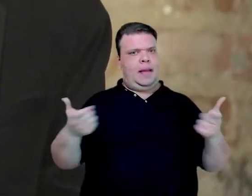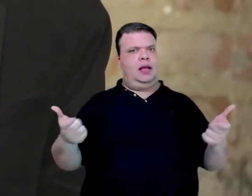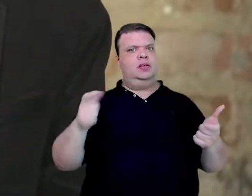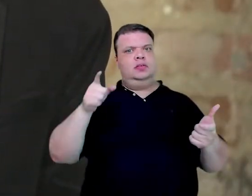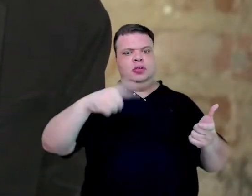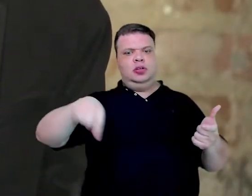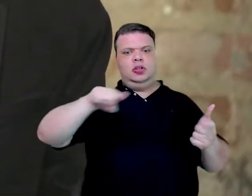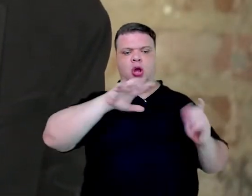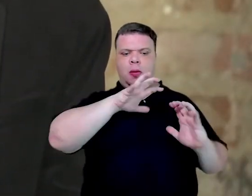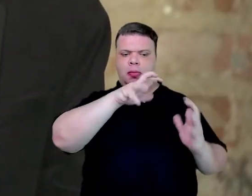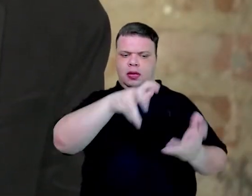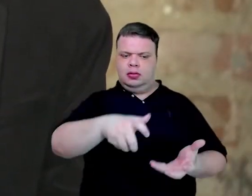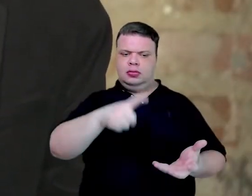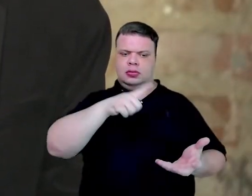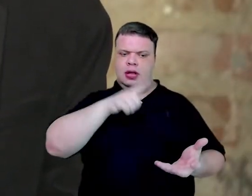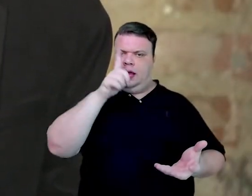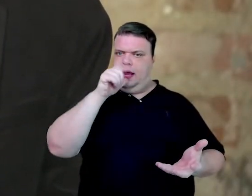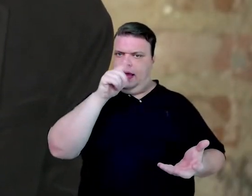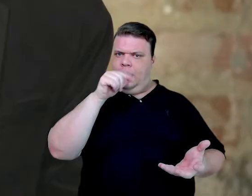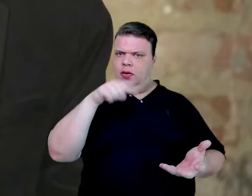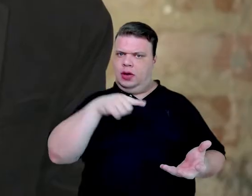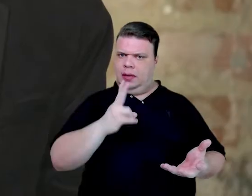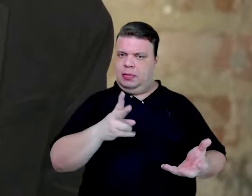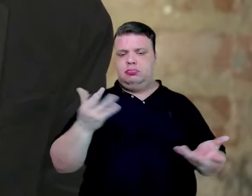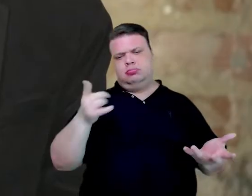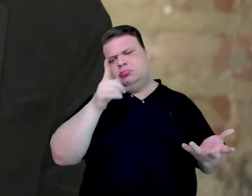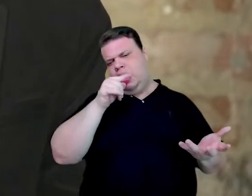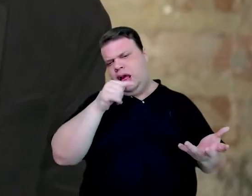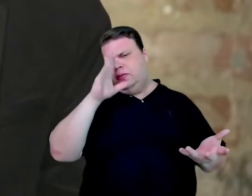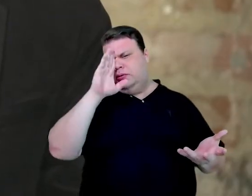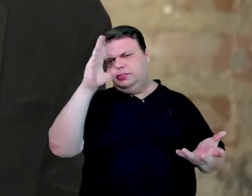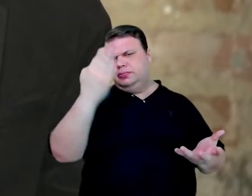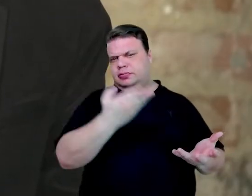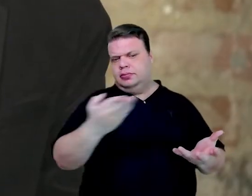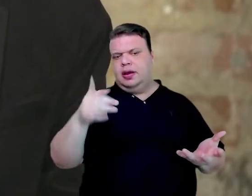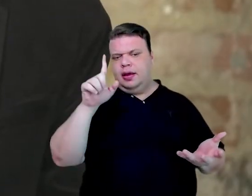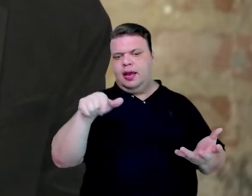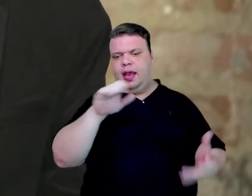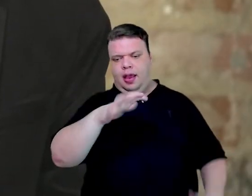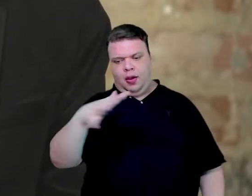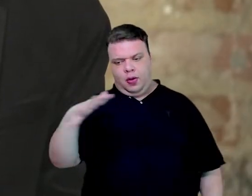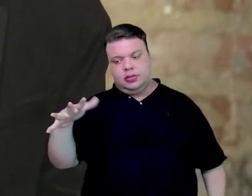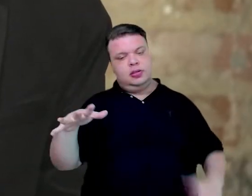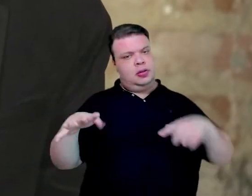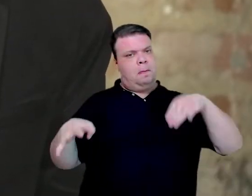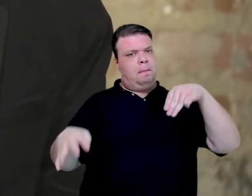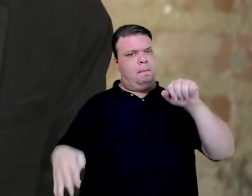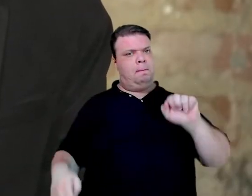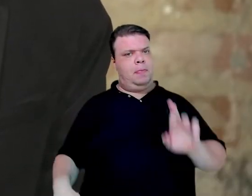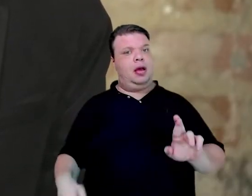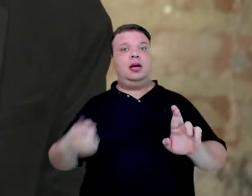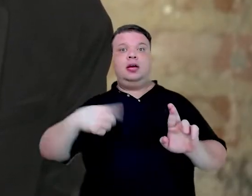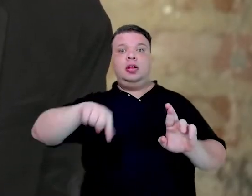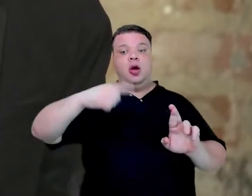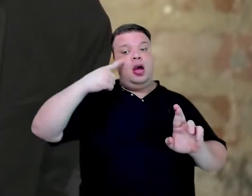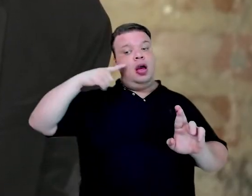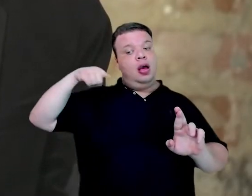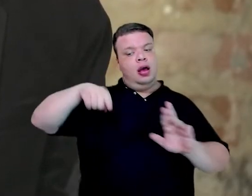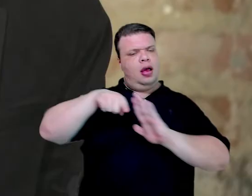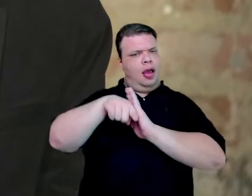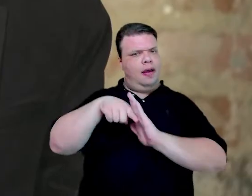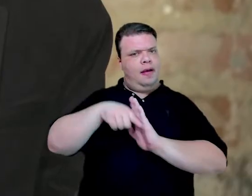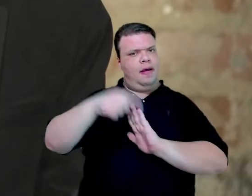Consequentemente, nós sabemos que, como nós temos a maioria do nosso planeta formado por águas, e águas